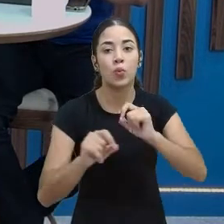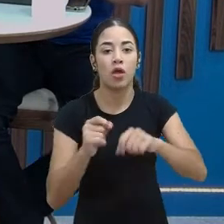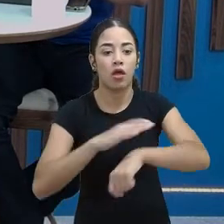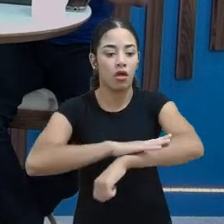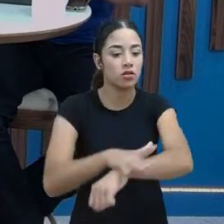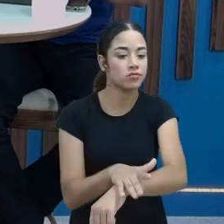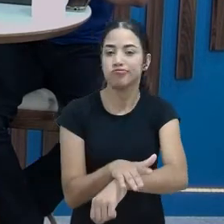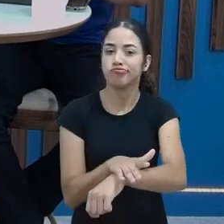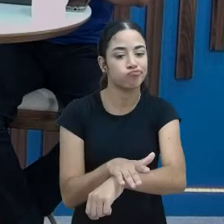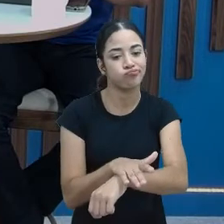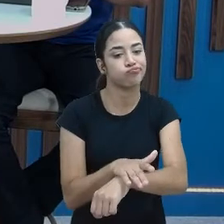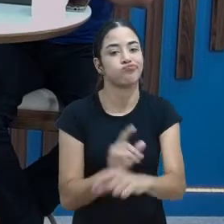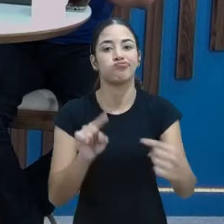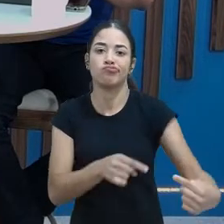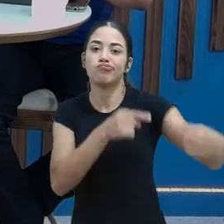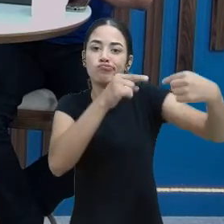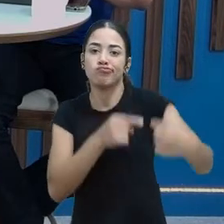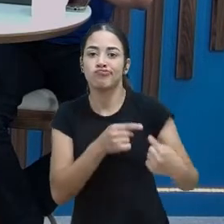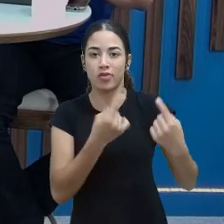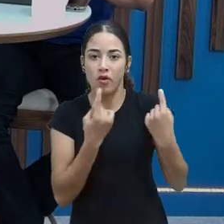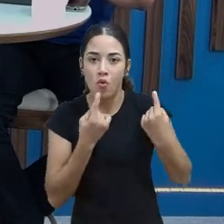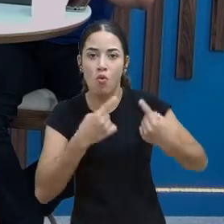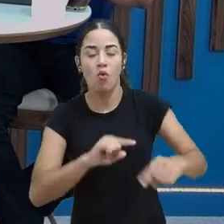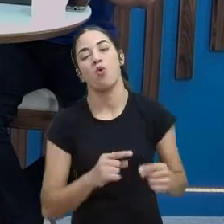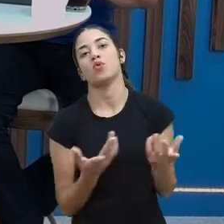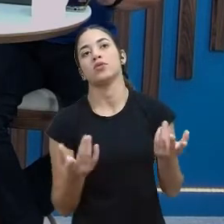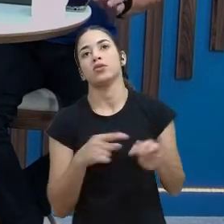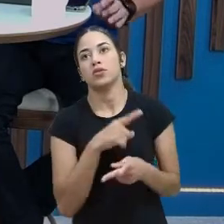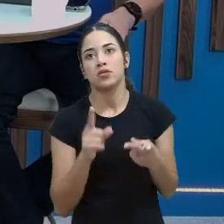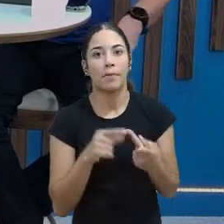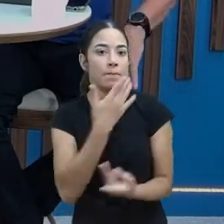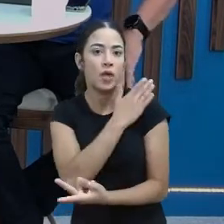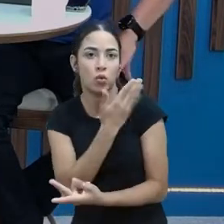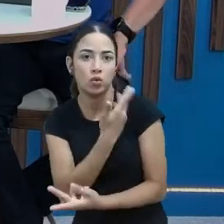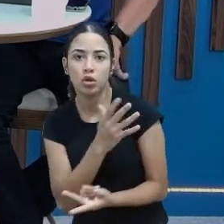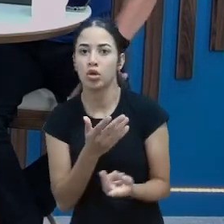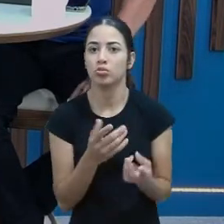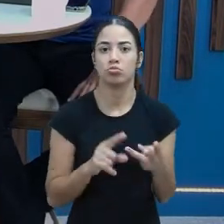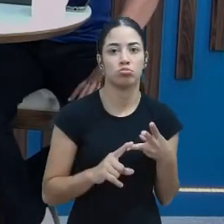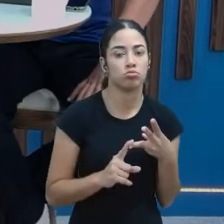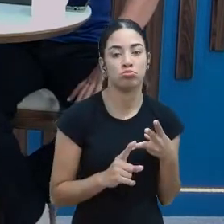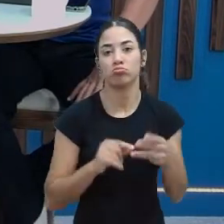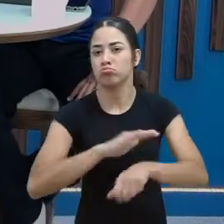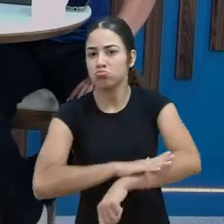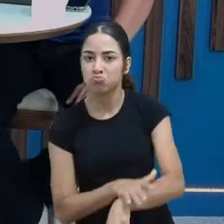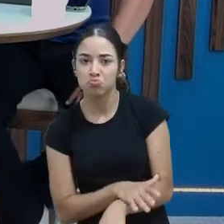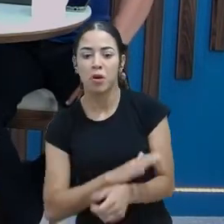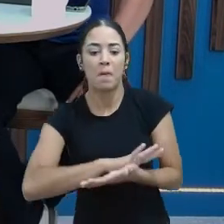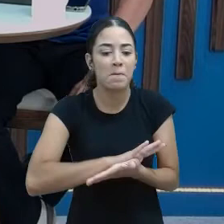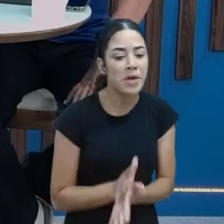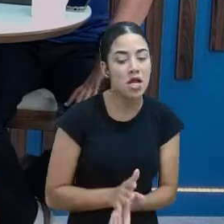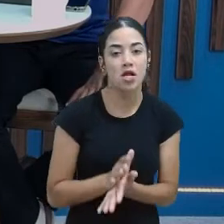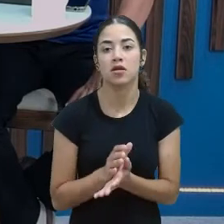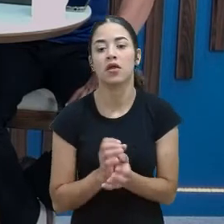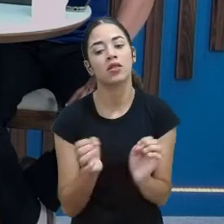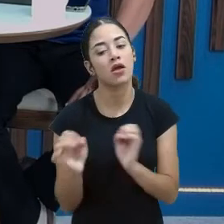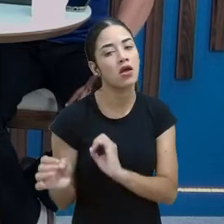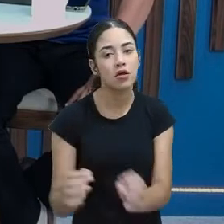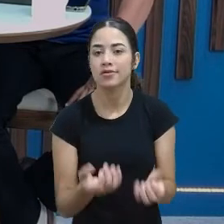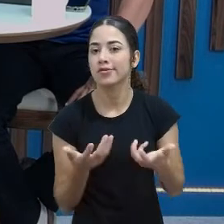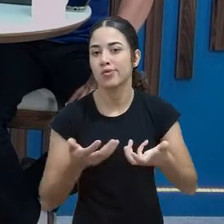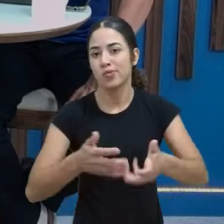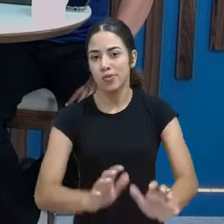da gente combater, né, o preconceito, a discriminação racial. Então a gente já iniciou na aula